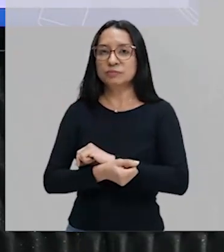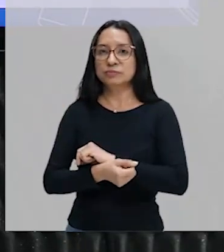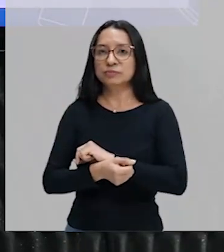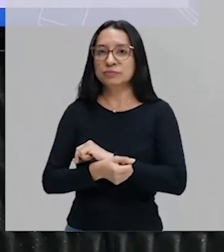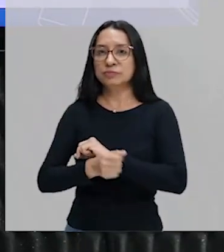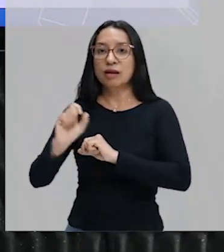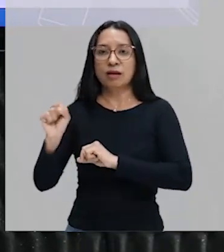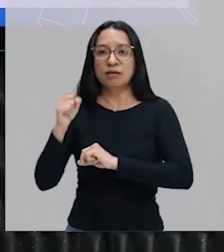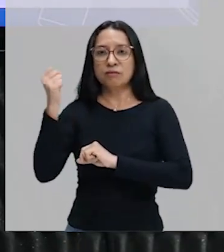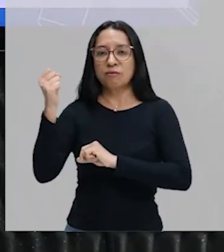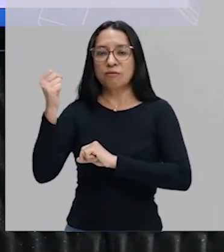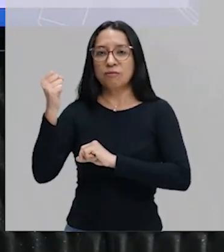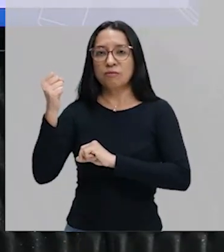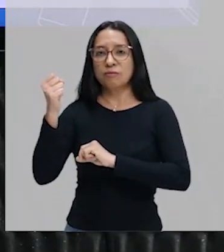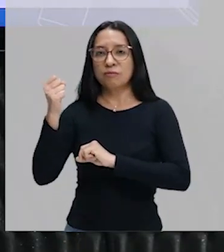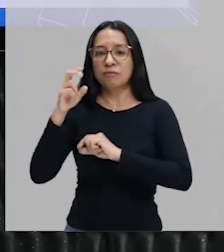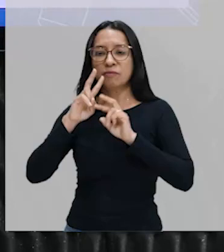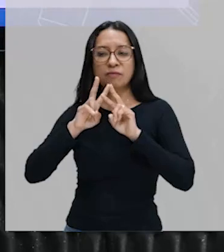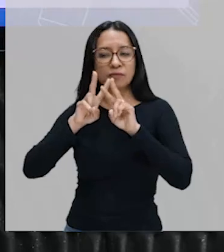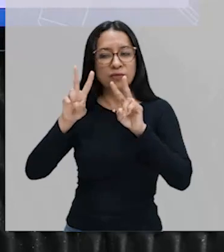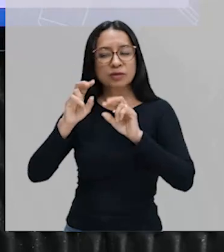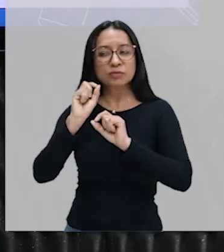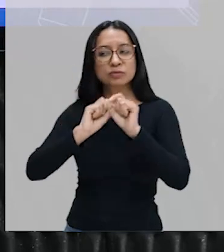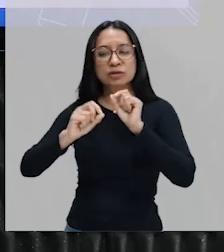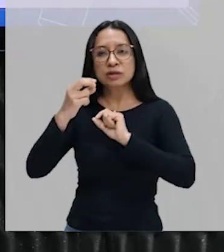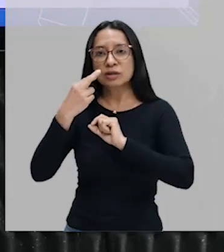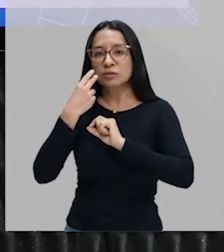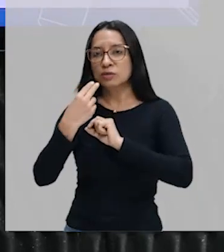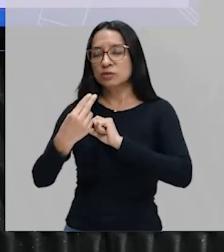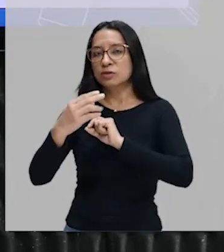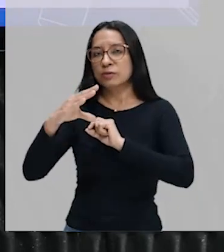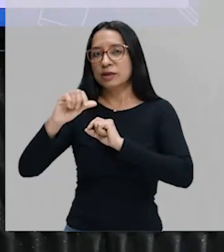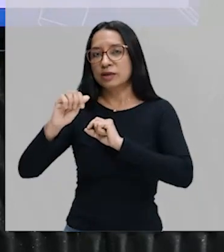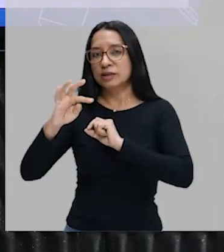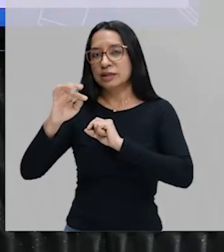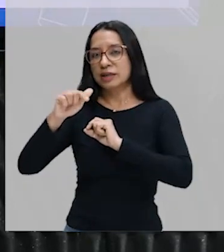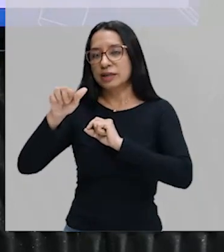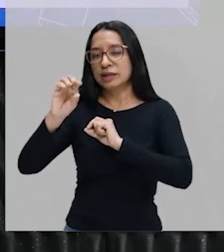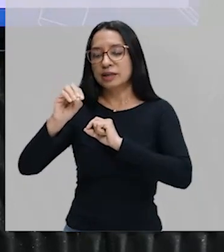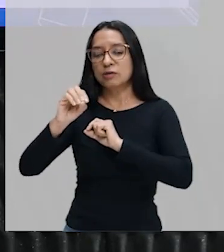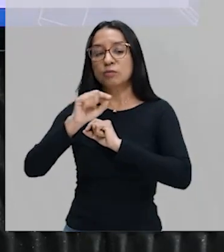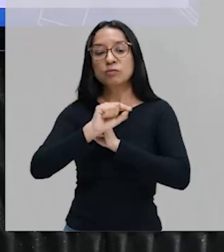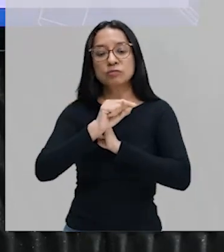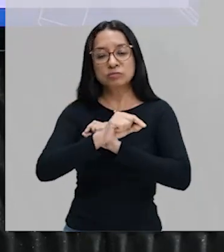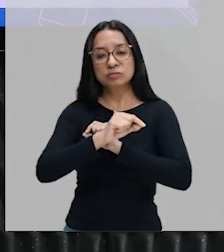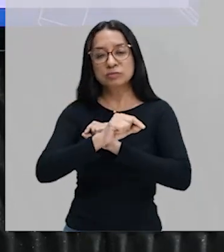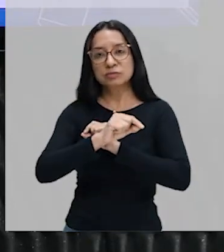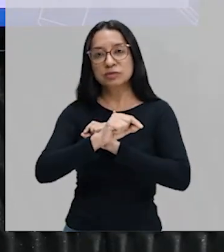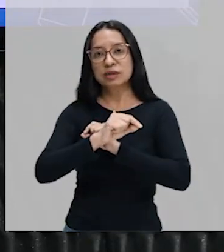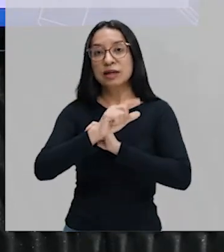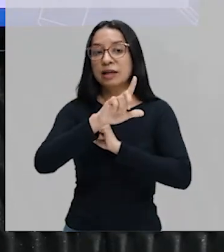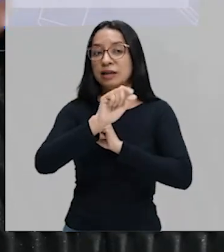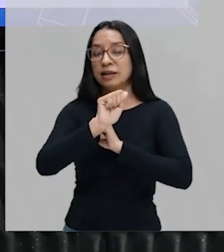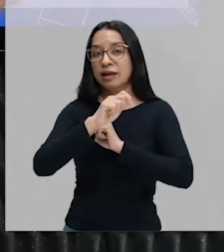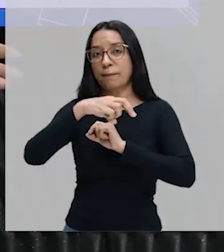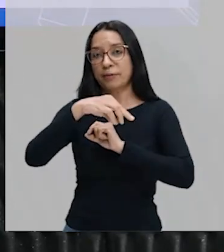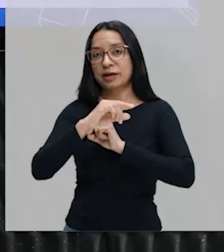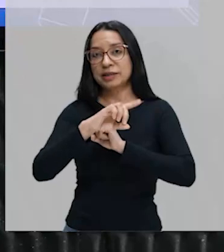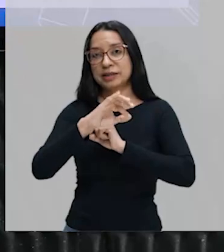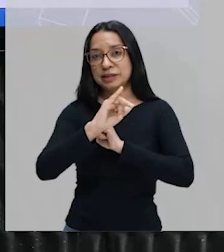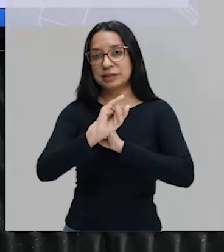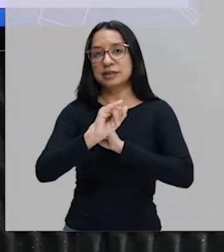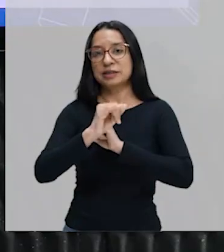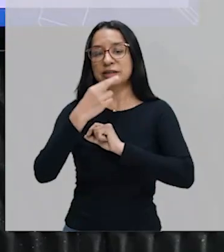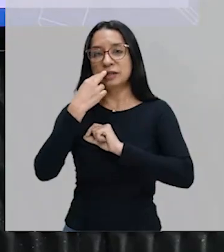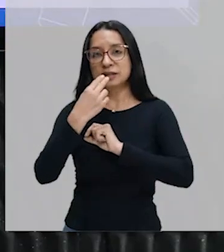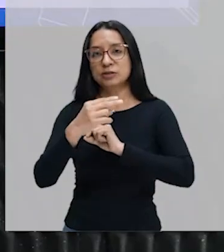O El Visca Barça vem do idioma catalão. Quando o Real Madrid faz gol, qual é o que eles falam? Alá Madrid, o idioma que é